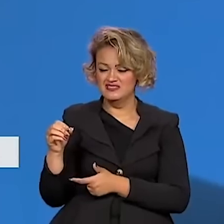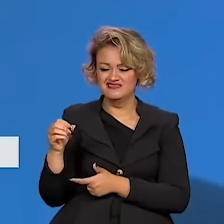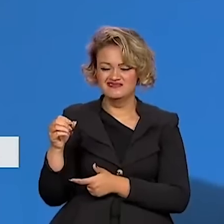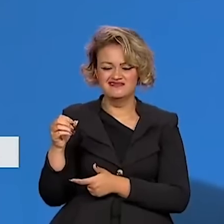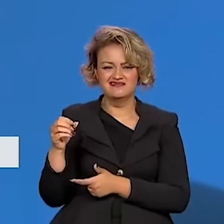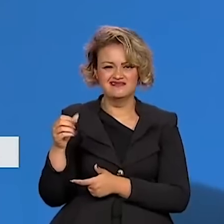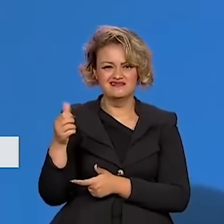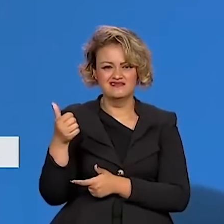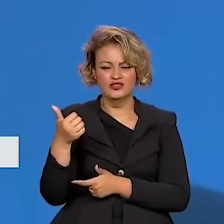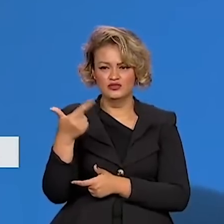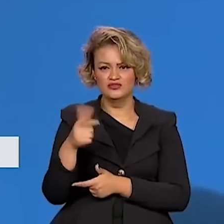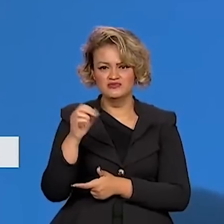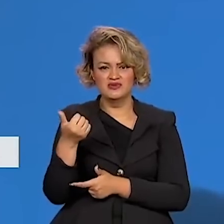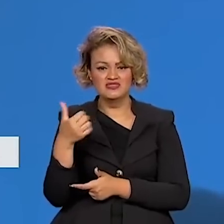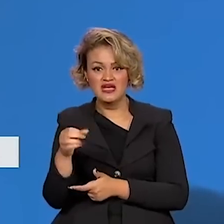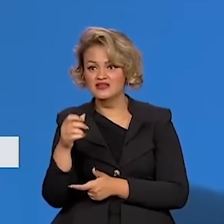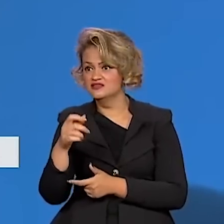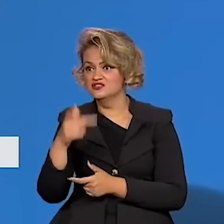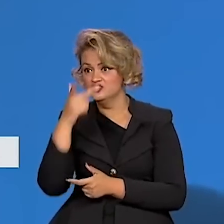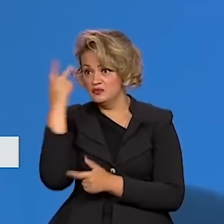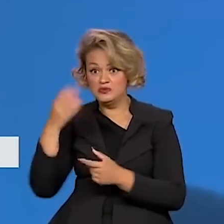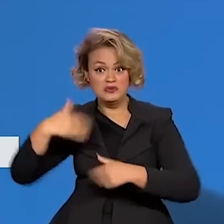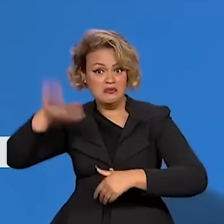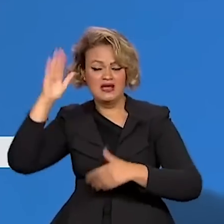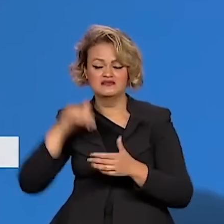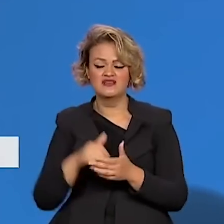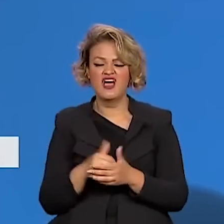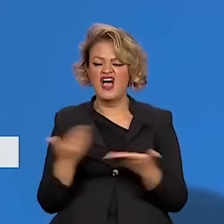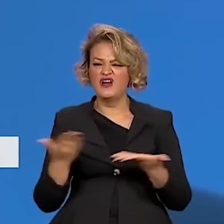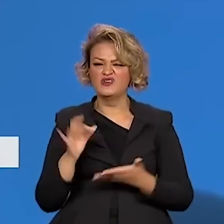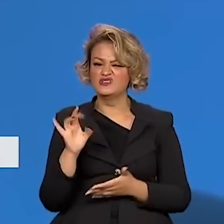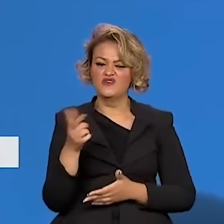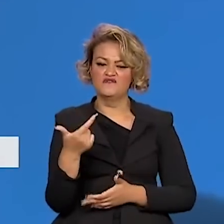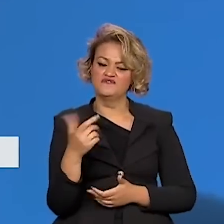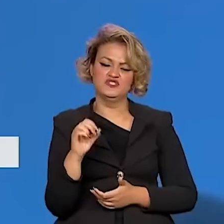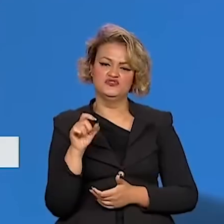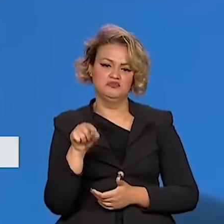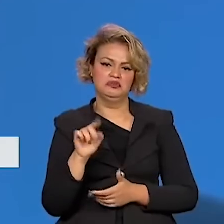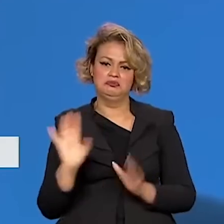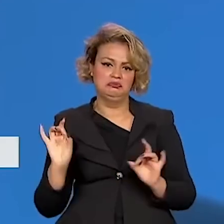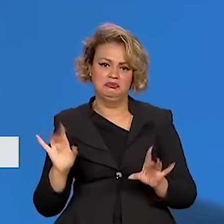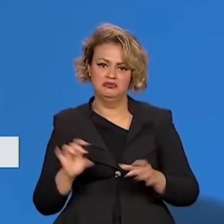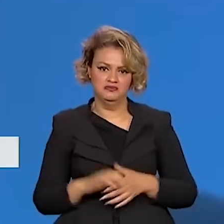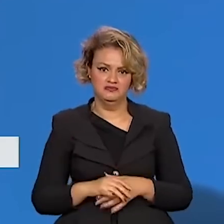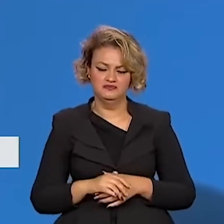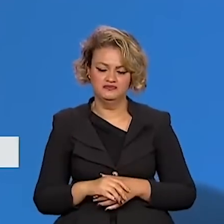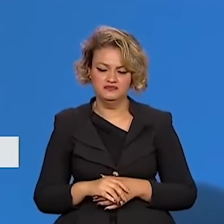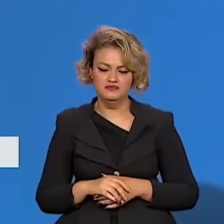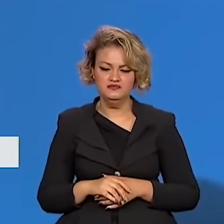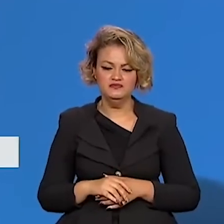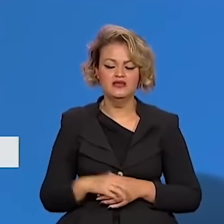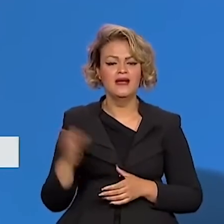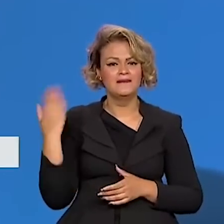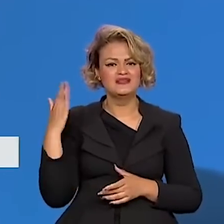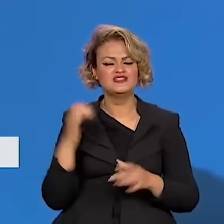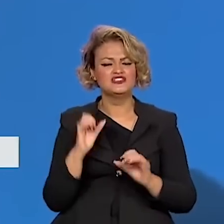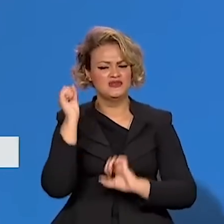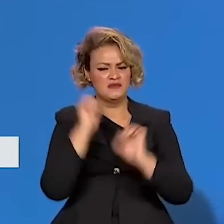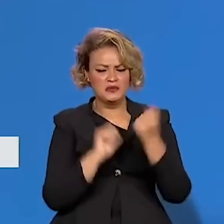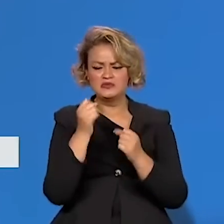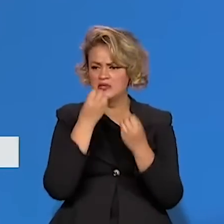2010 agora acabou outra vez nós temos 20 e Poucos mil funcionários a gente tava produzindo